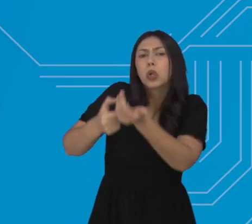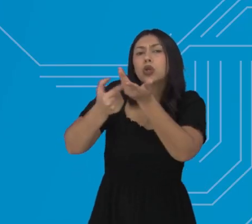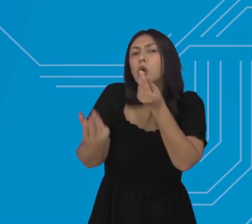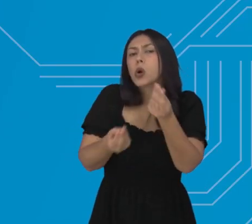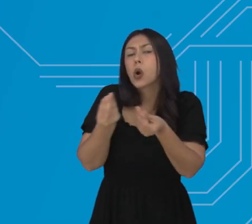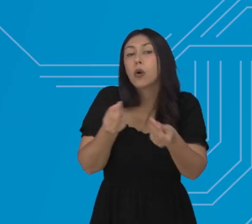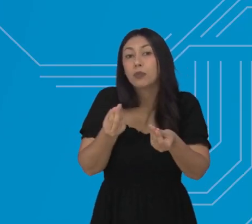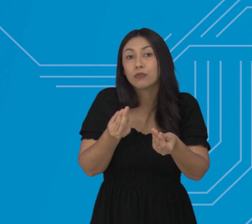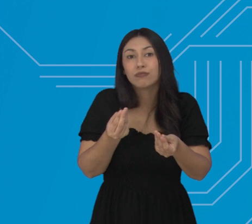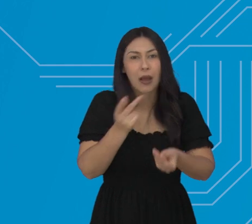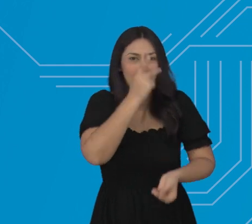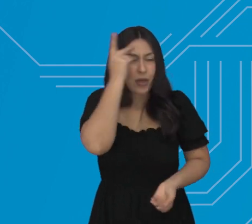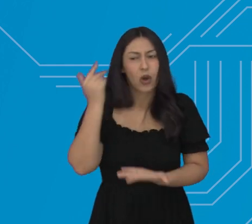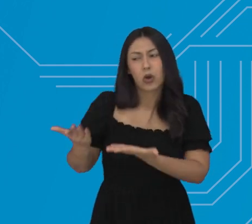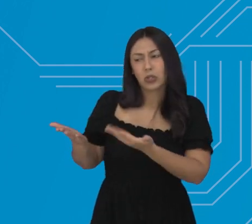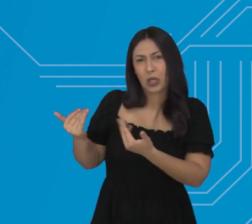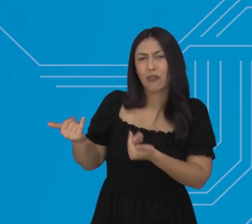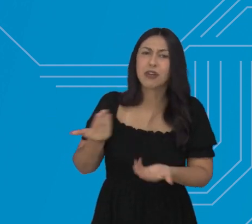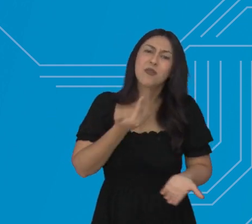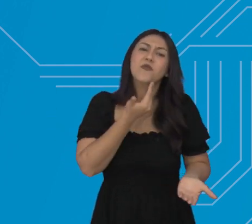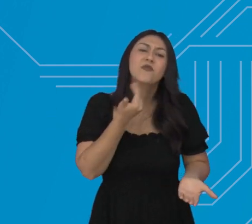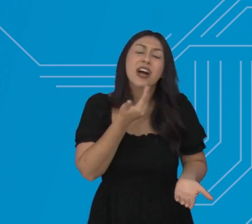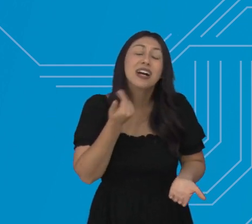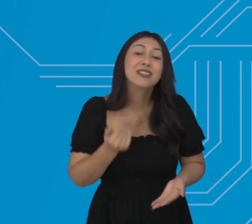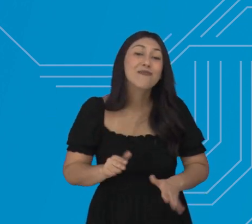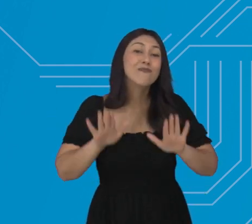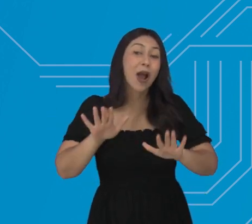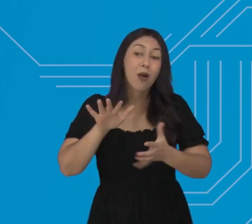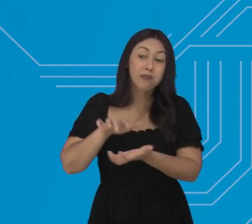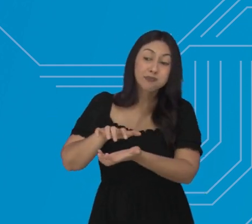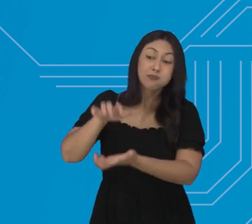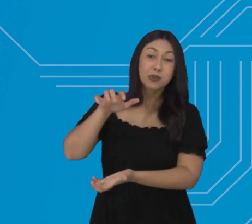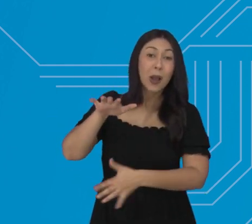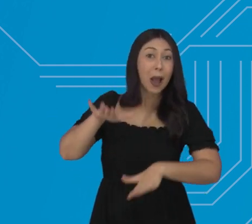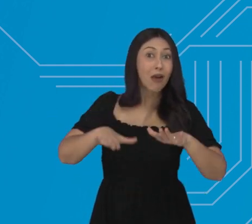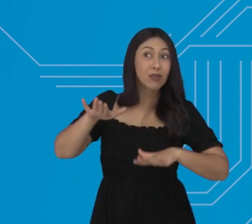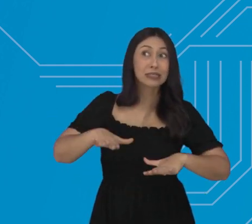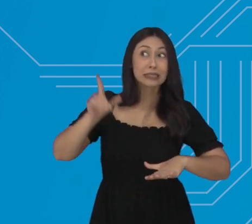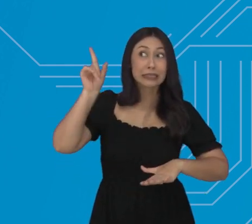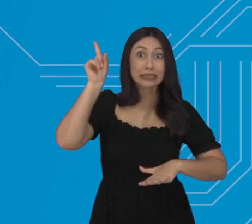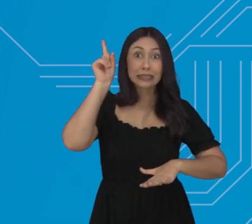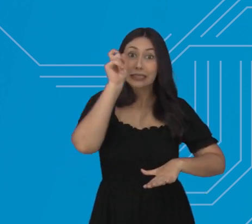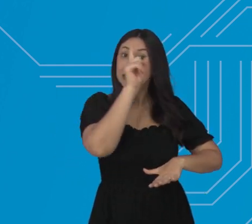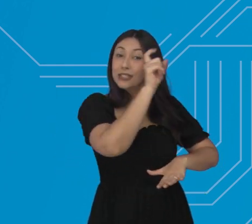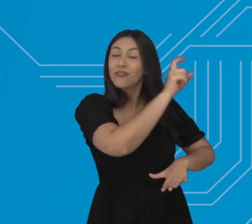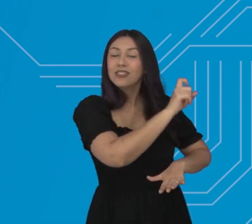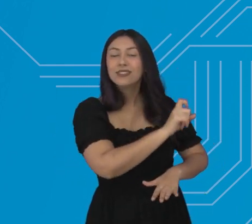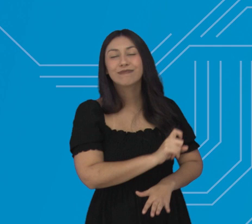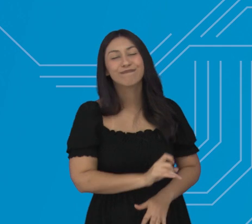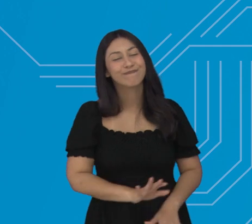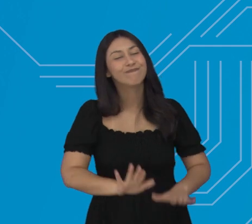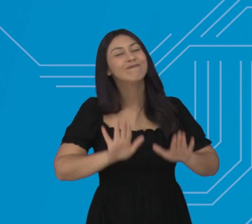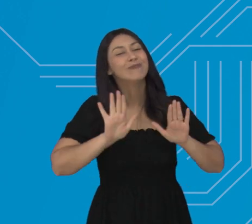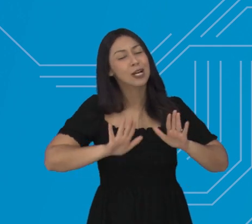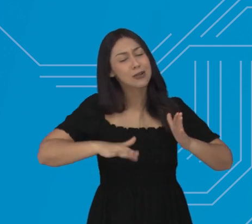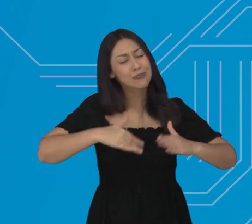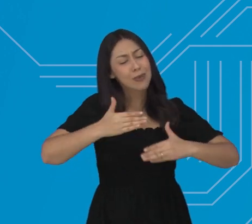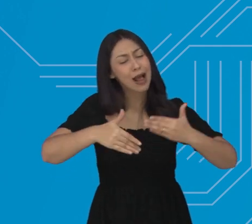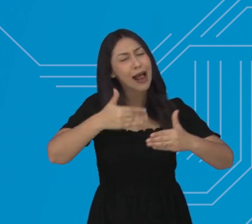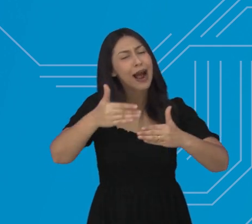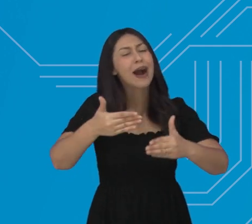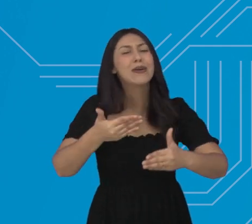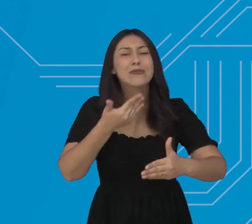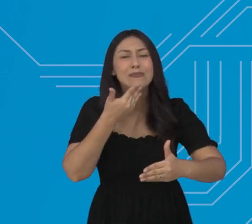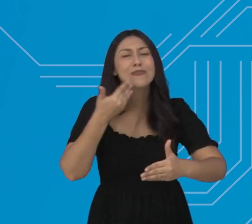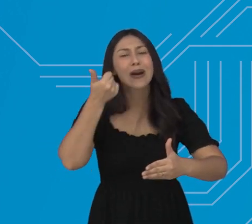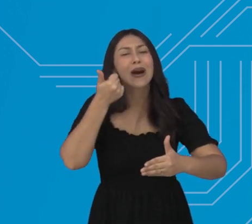hein? Para os mais jovens que nascem conectados, tudo parece fácil, mas para gerações mais velhas, isso ainda é um desafio. Mas um desafio que aos poucos